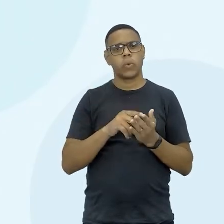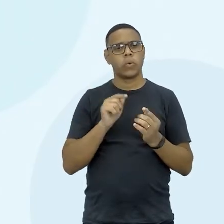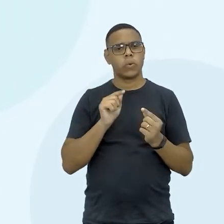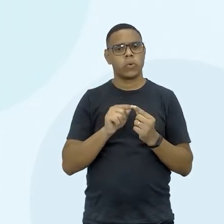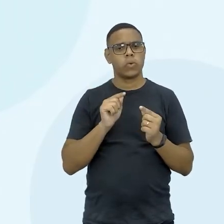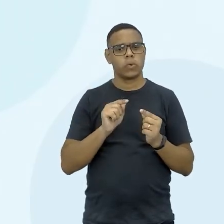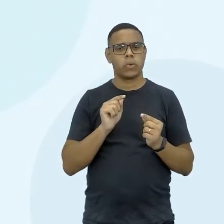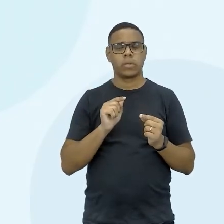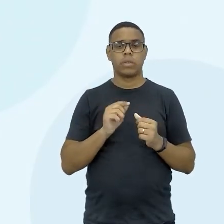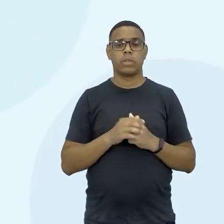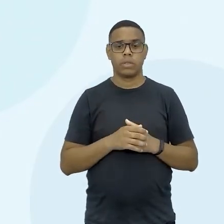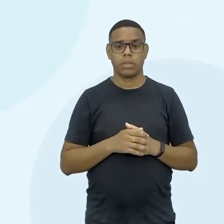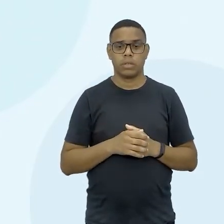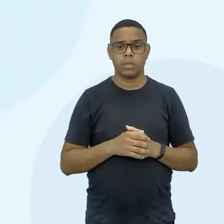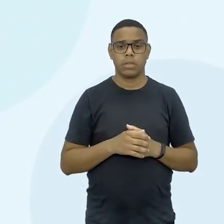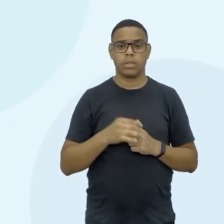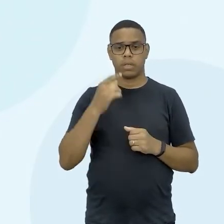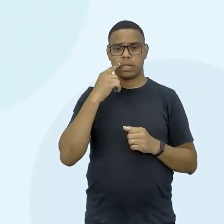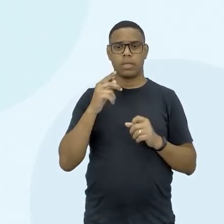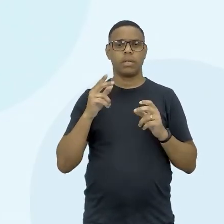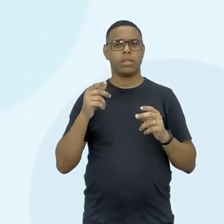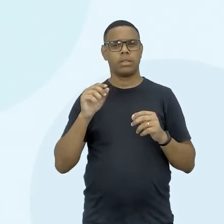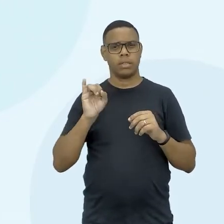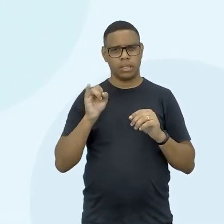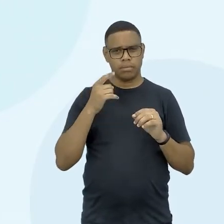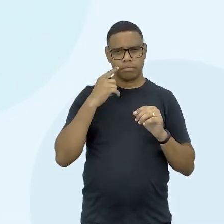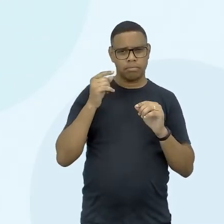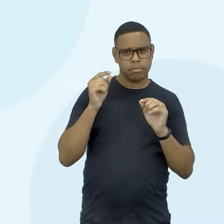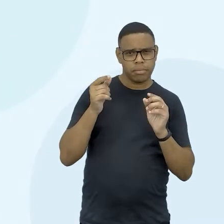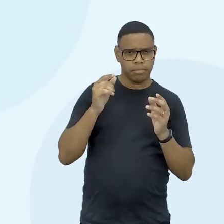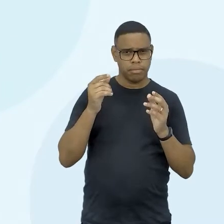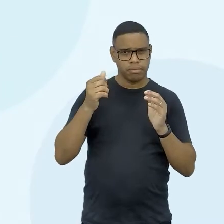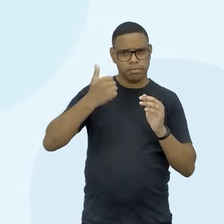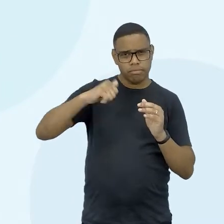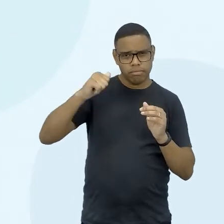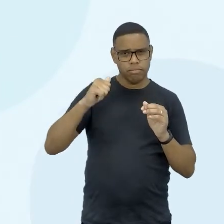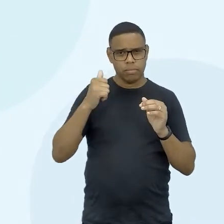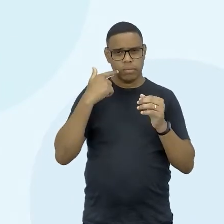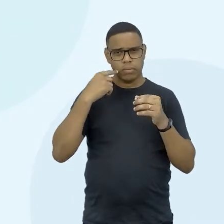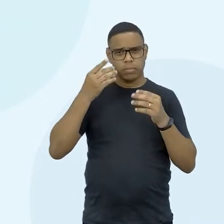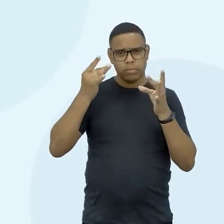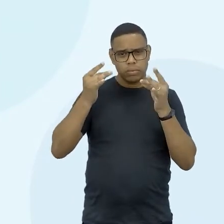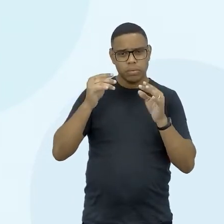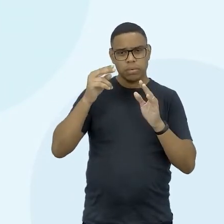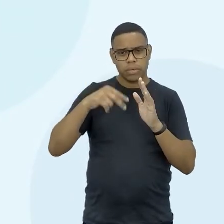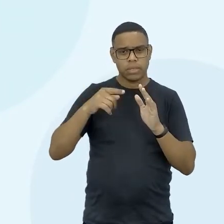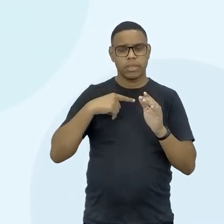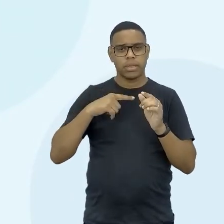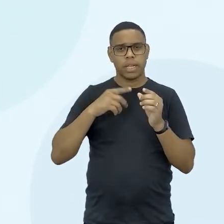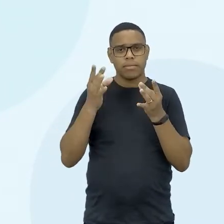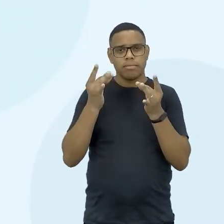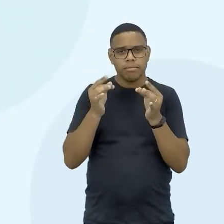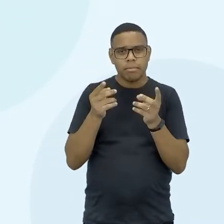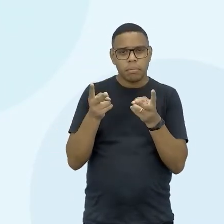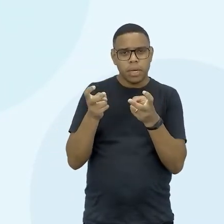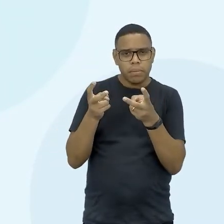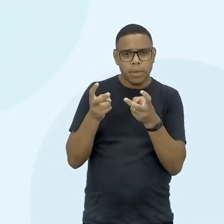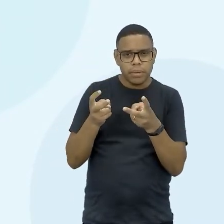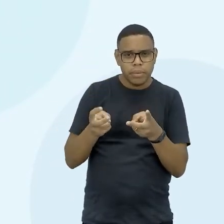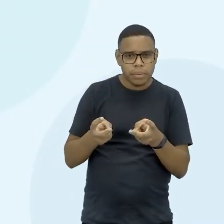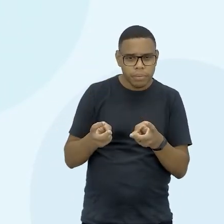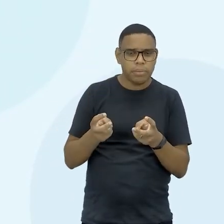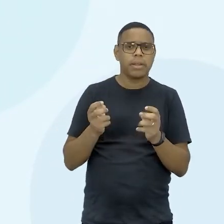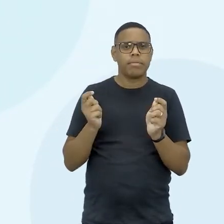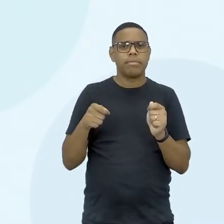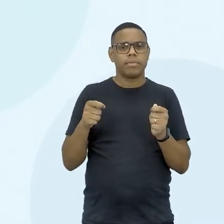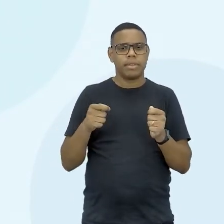ele remete a uma coisa só. Mas se você parar para analisar um pouquinho, você conseguiria vender várias coisinhas pensando Parece nesse da